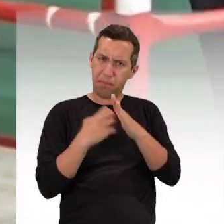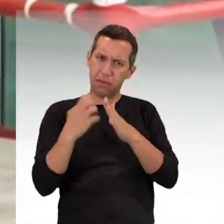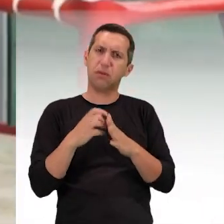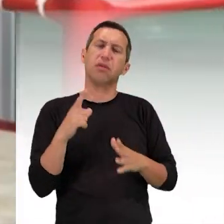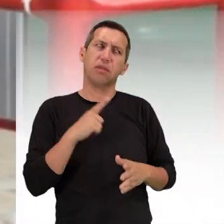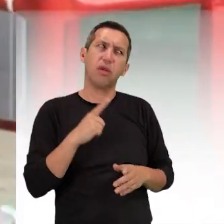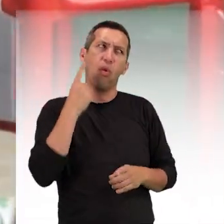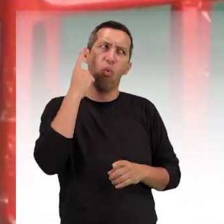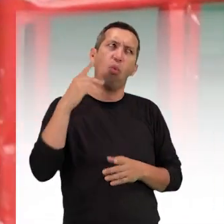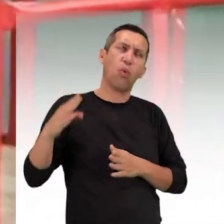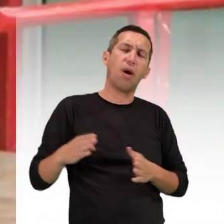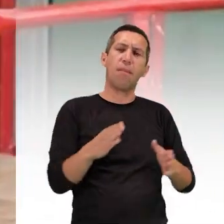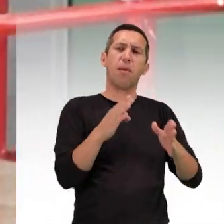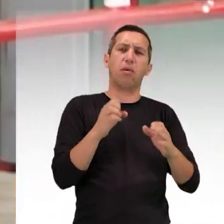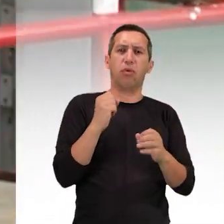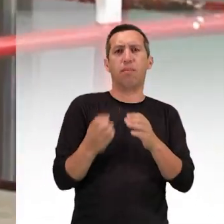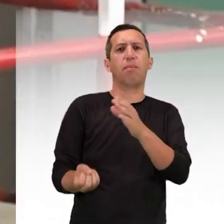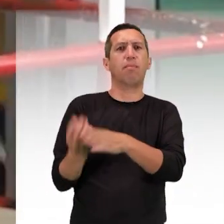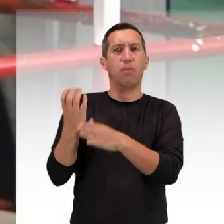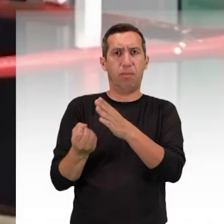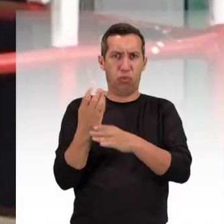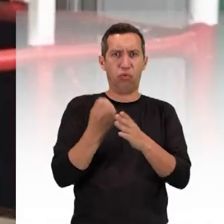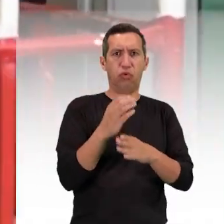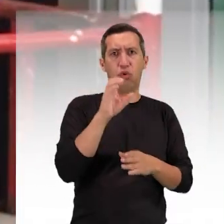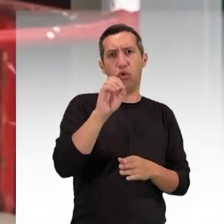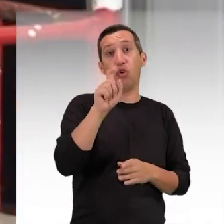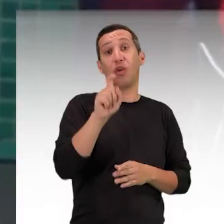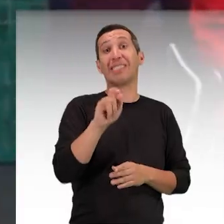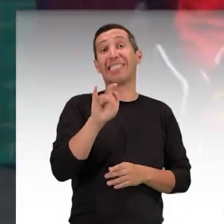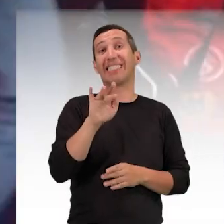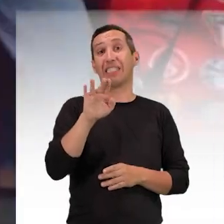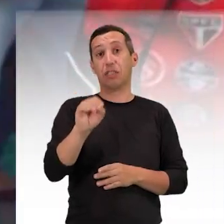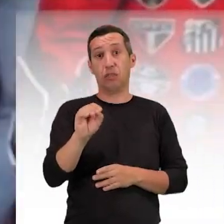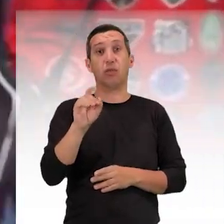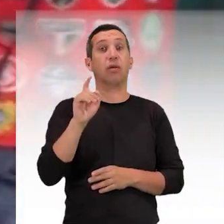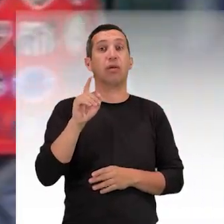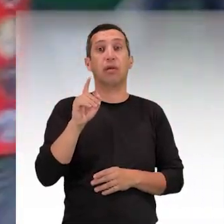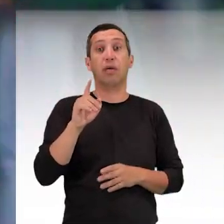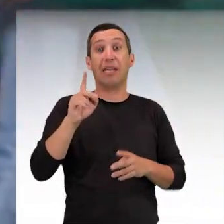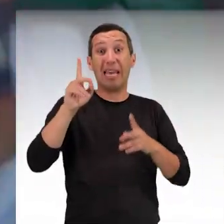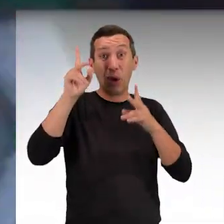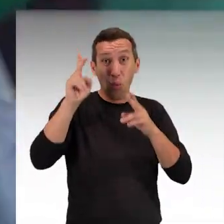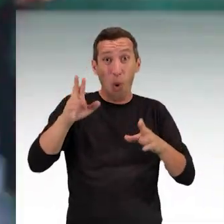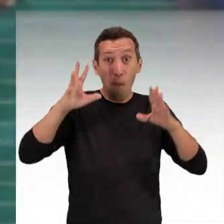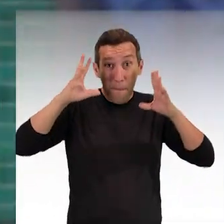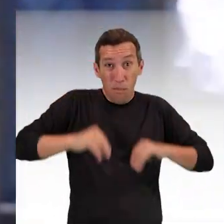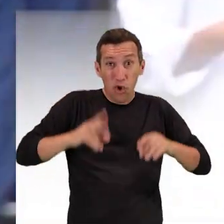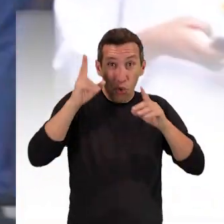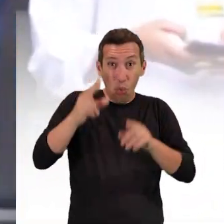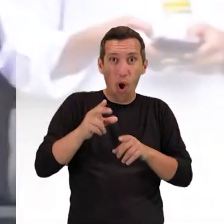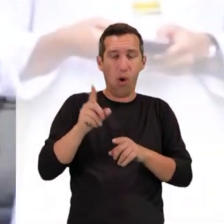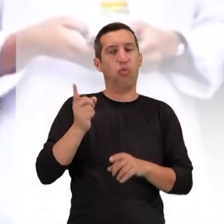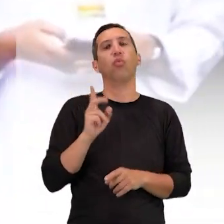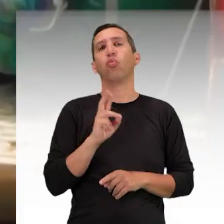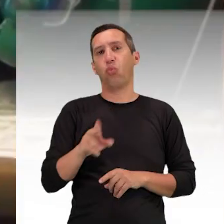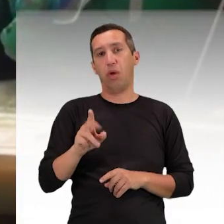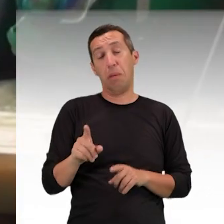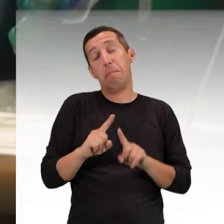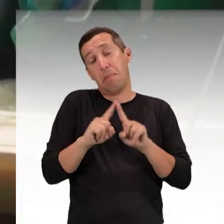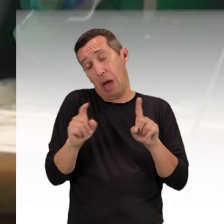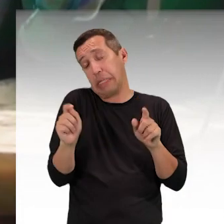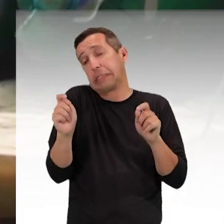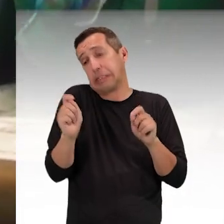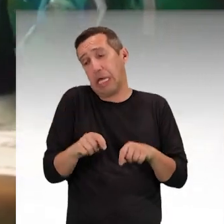nós temos um caminho, é nós produzirmos oxigênio não com a mesma pureza, mas